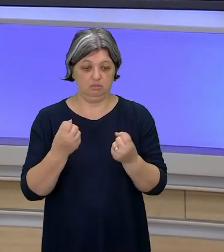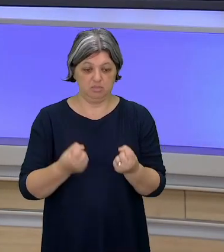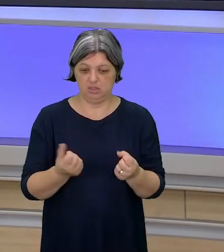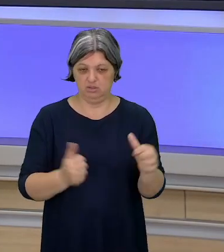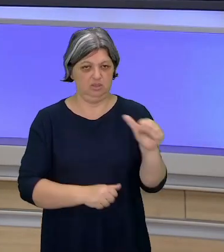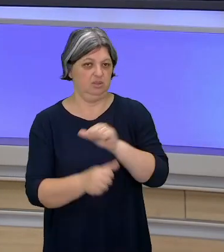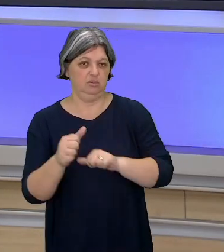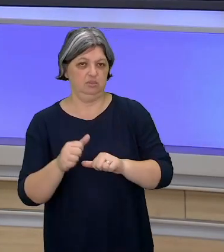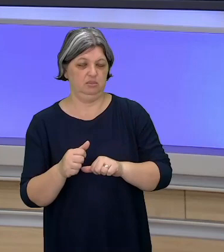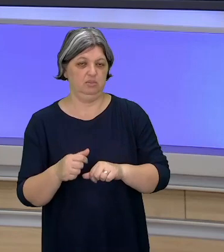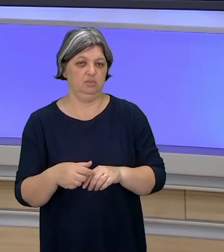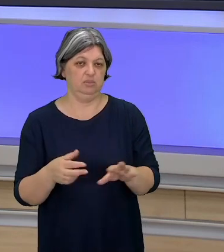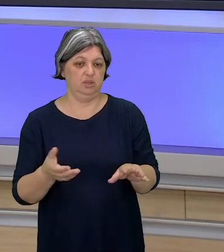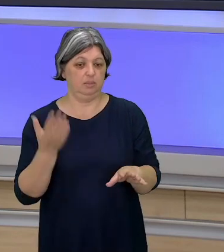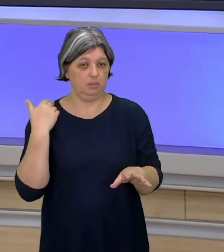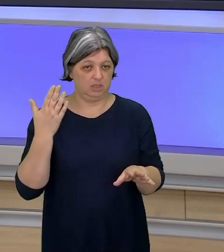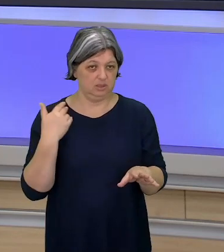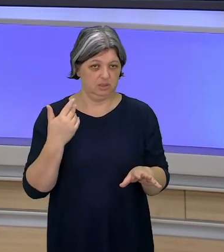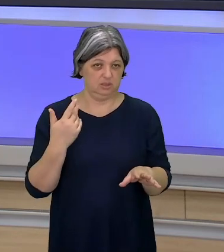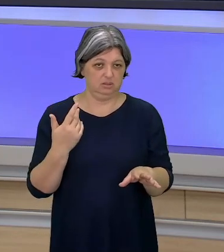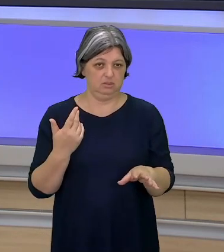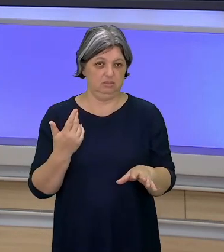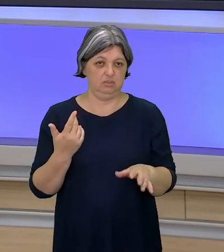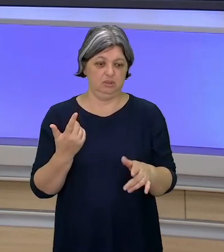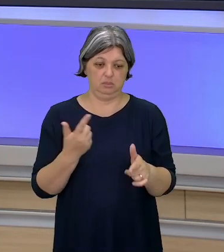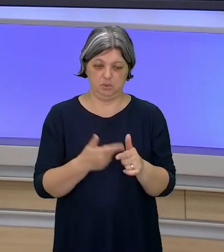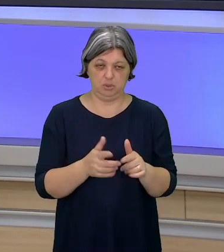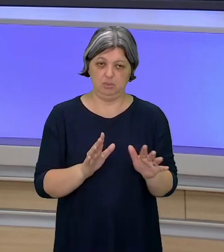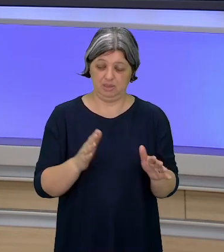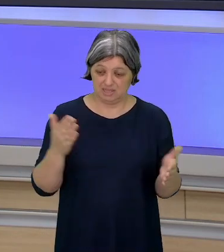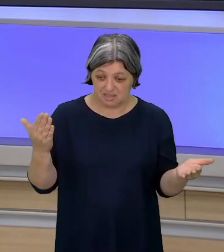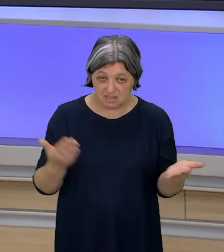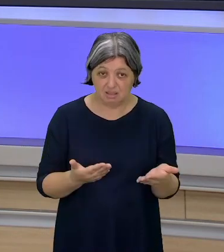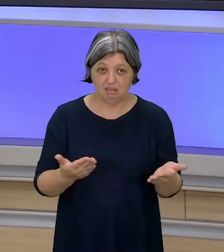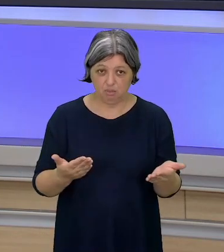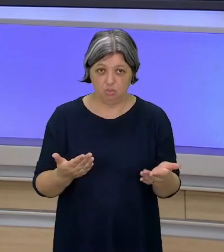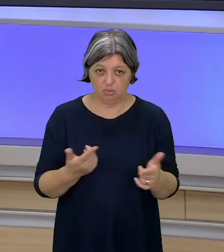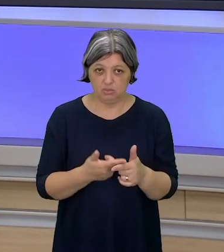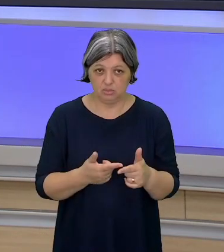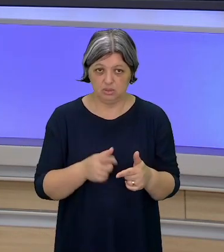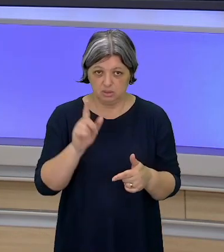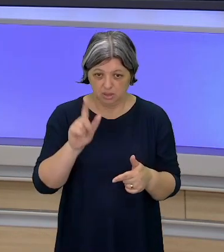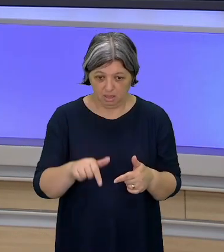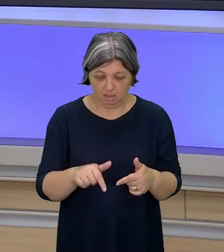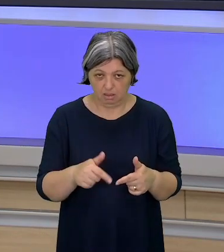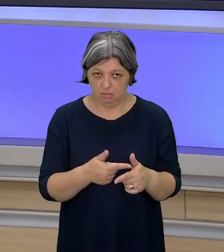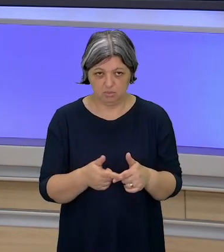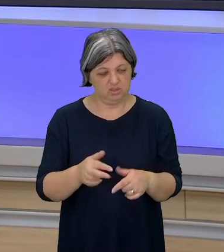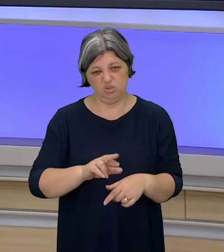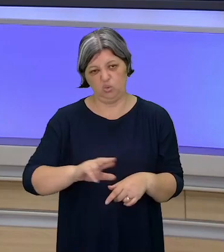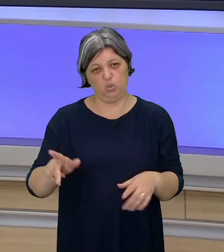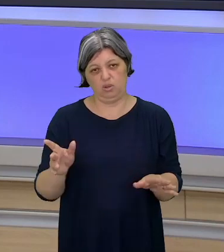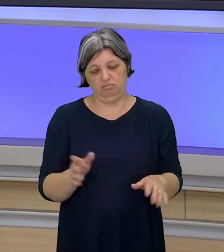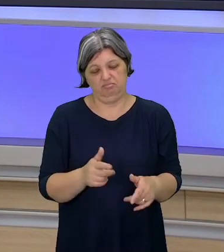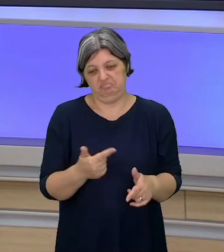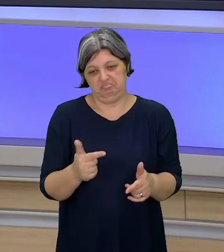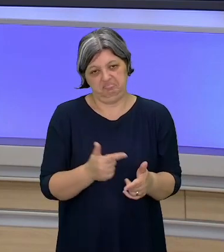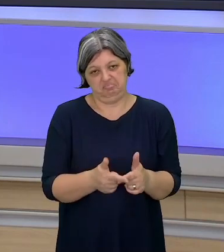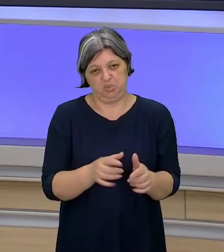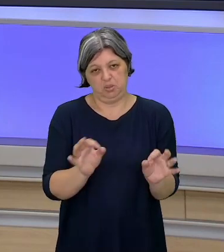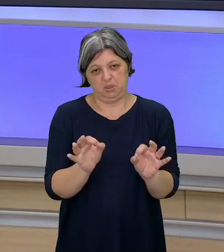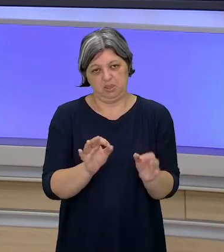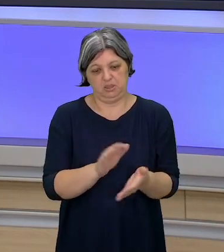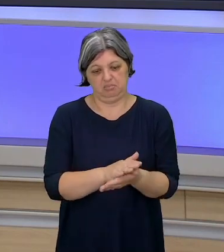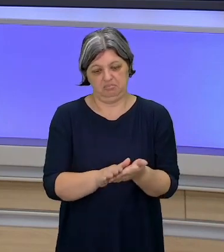seria o problema, eu estou dizendo, olha, até não seria, mas é. Se eu estou dizendo não é um problema, então não tem problema nenhum. Então,